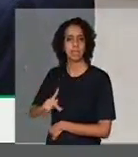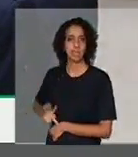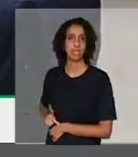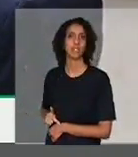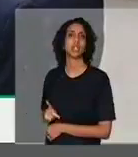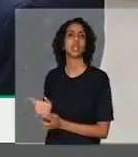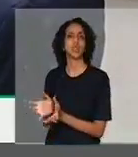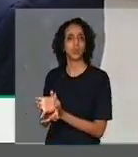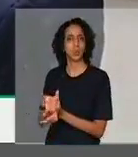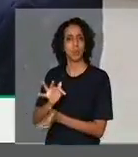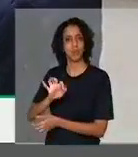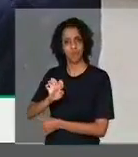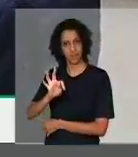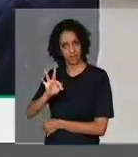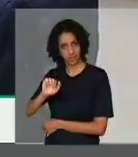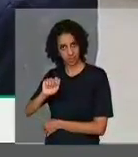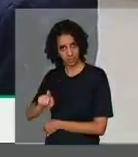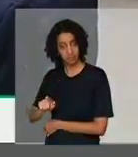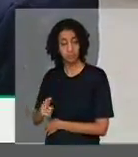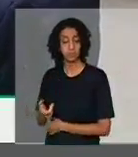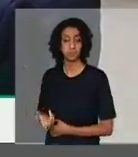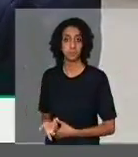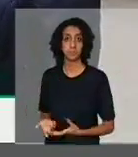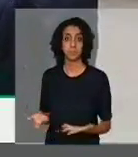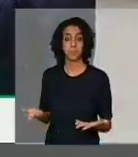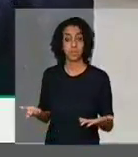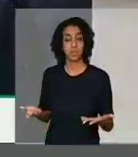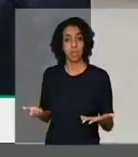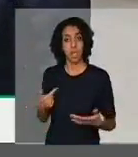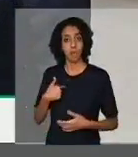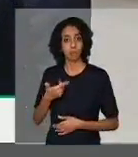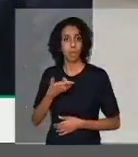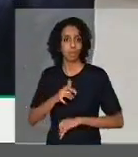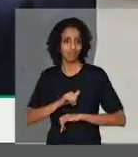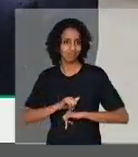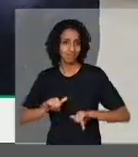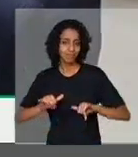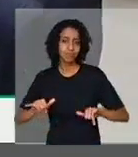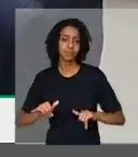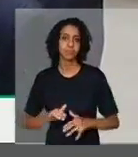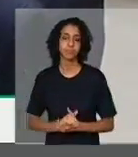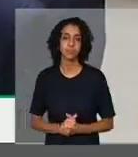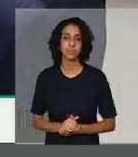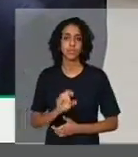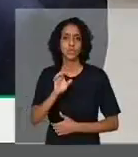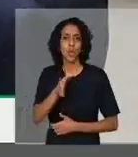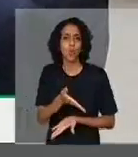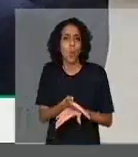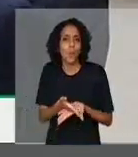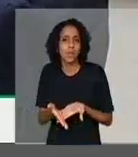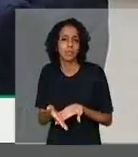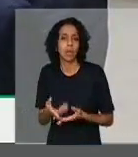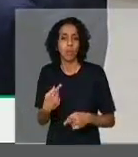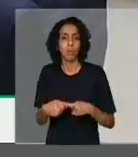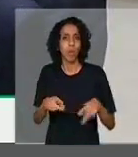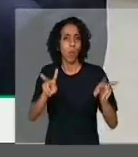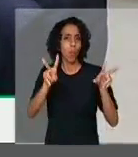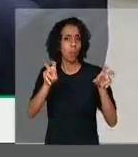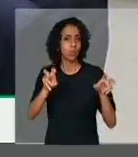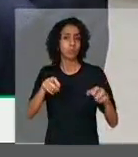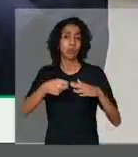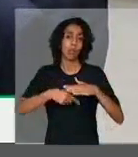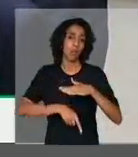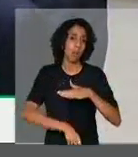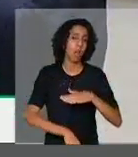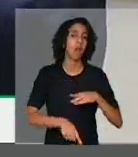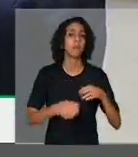E quero fazer aqui uma manifestação, senhor presidente, uma introdução, porque esse tema certamente nós vamos ter que